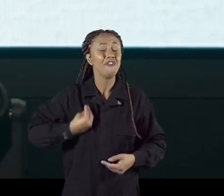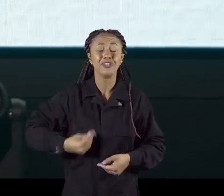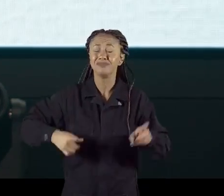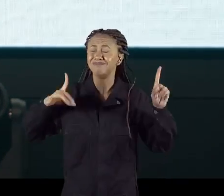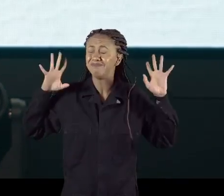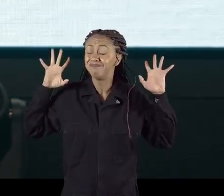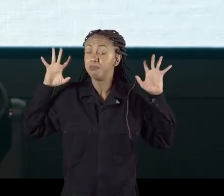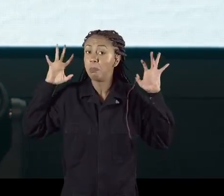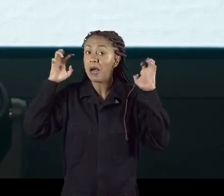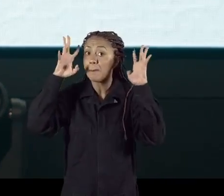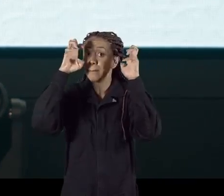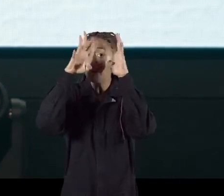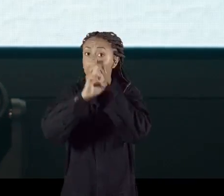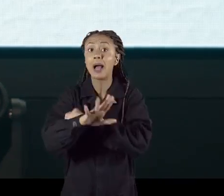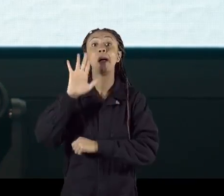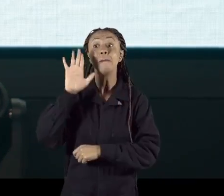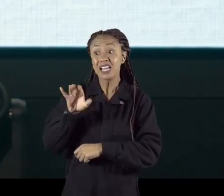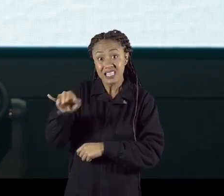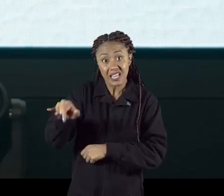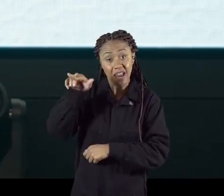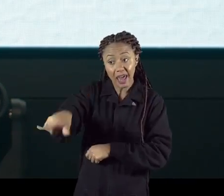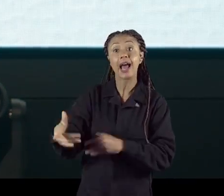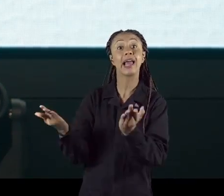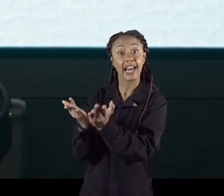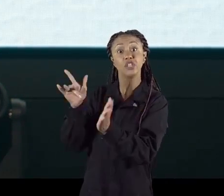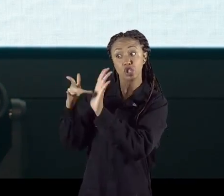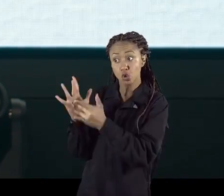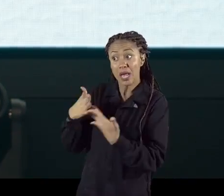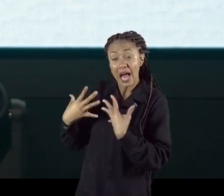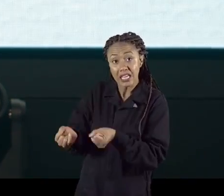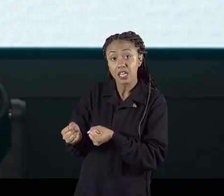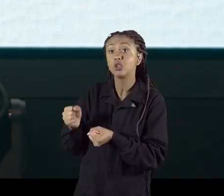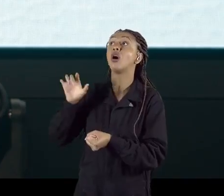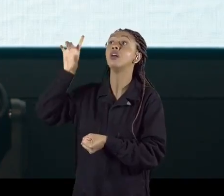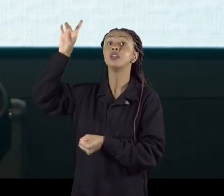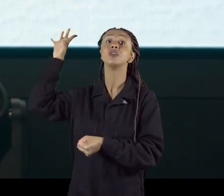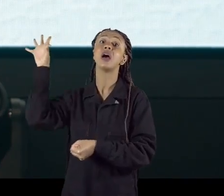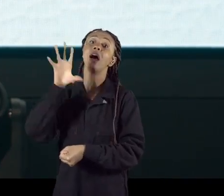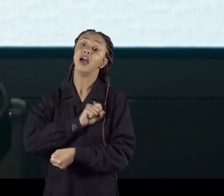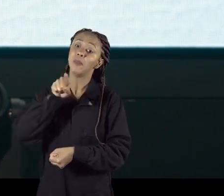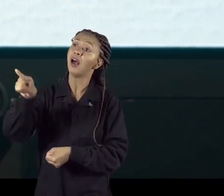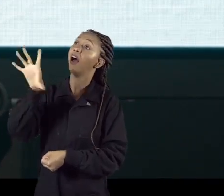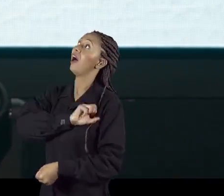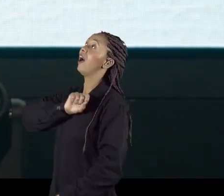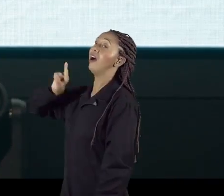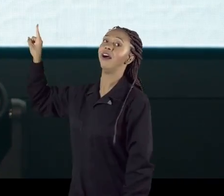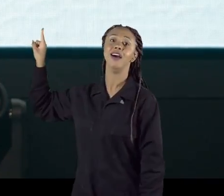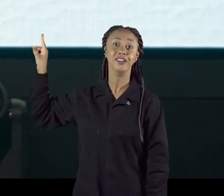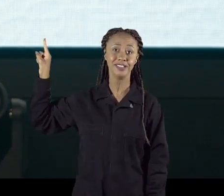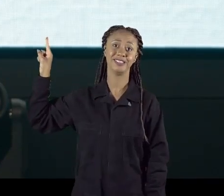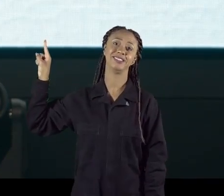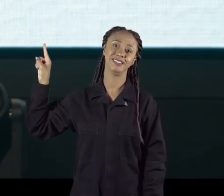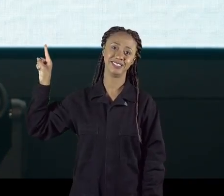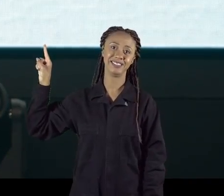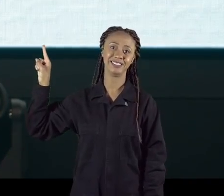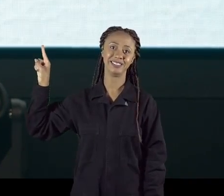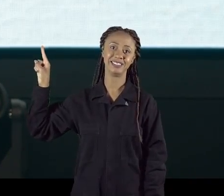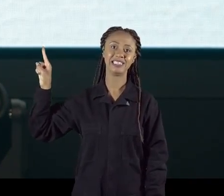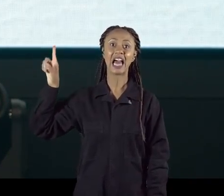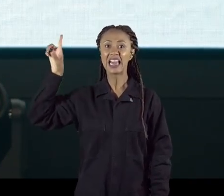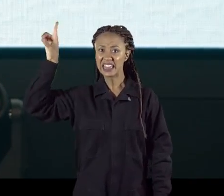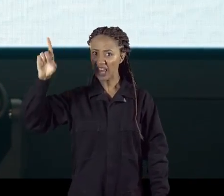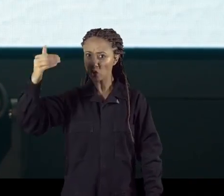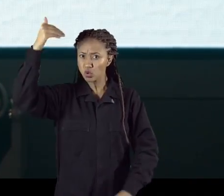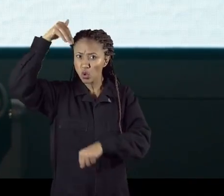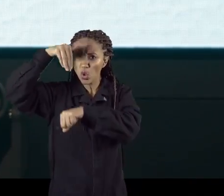estes que estão lá que são de Jesus são amados por ele a Deus não é